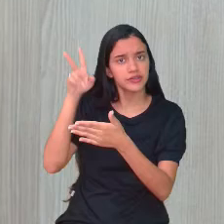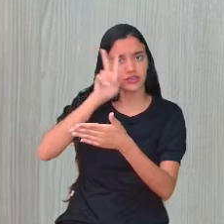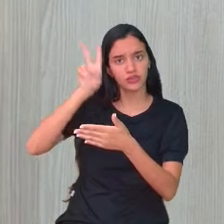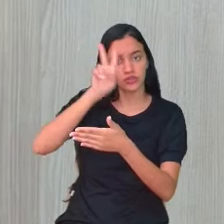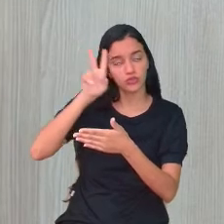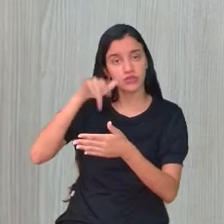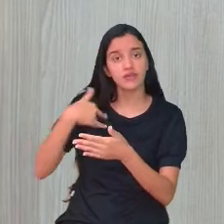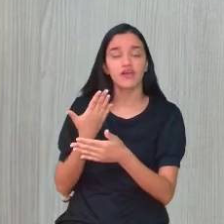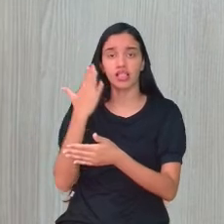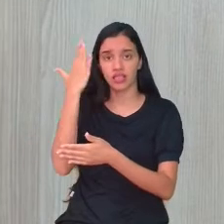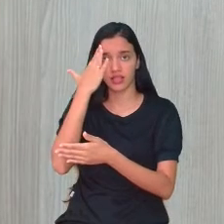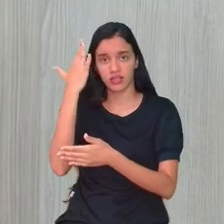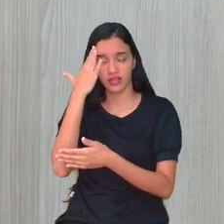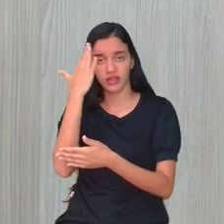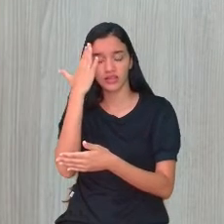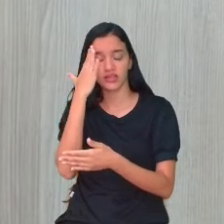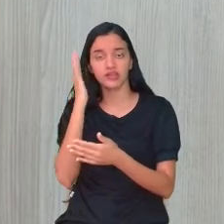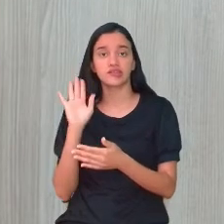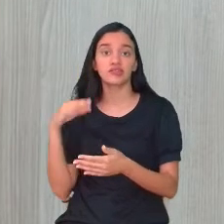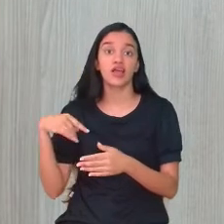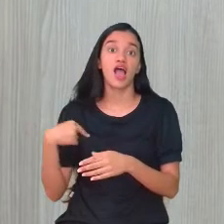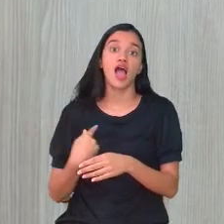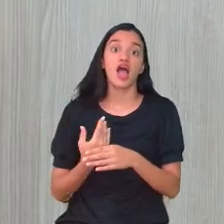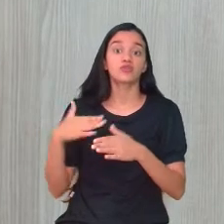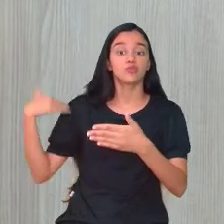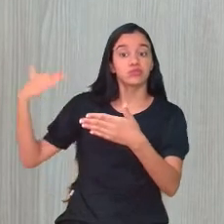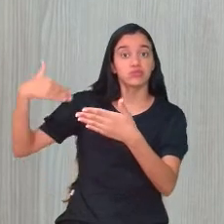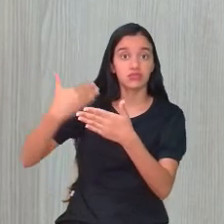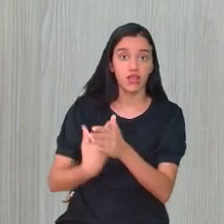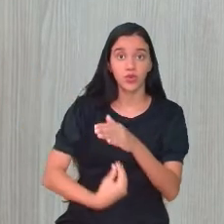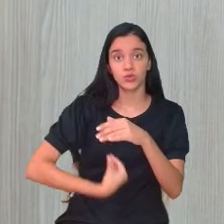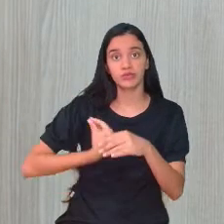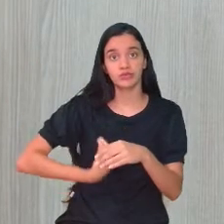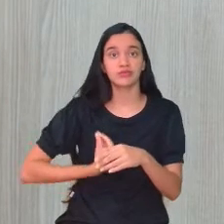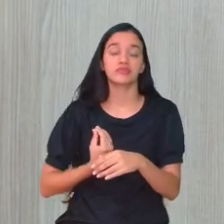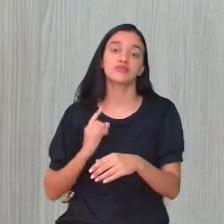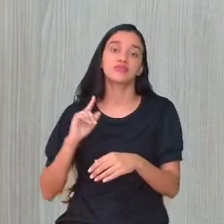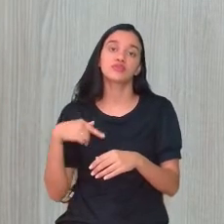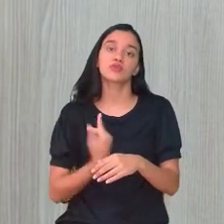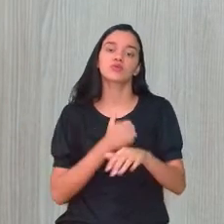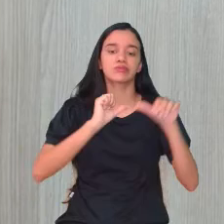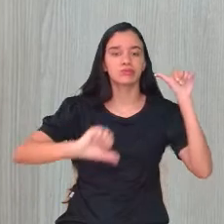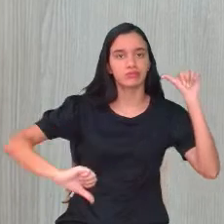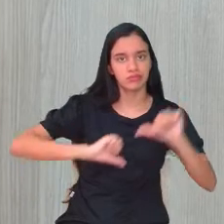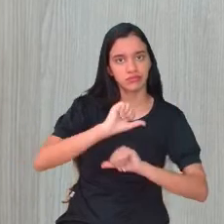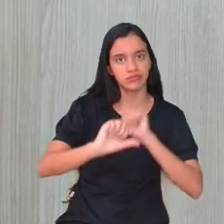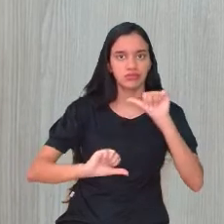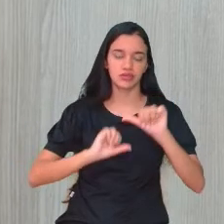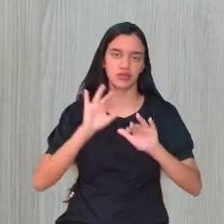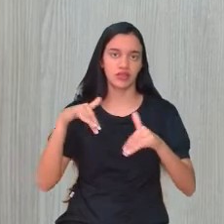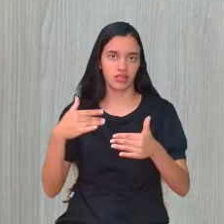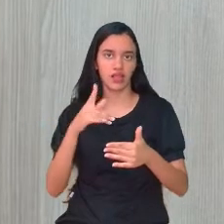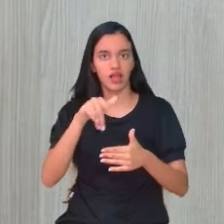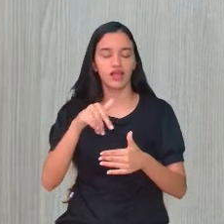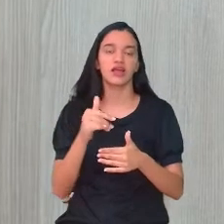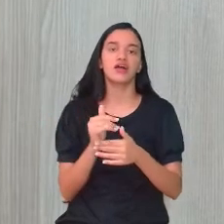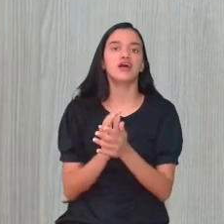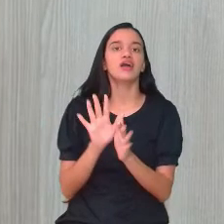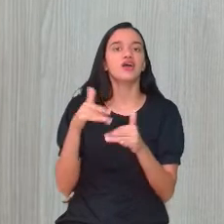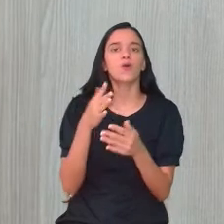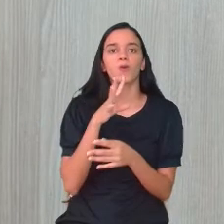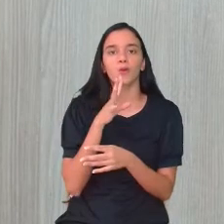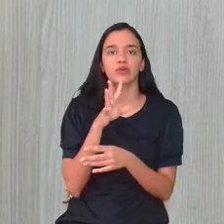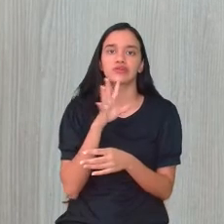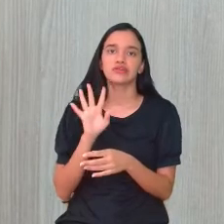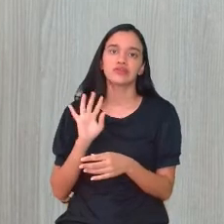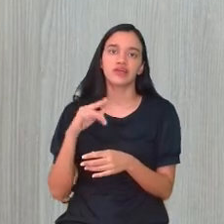pouco o reflexo, né, do nosso presente. E como somos agentes transformadores, então nada mais, nada menos do que